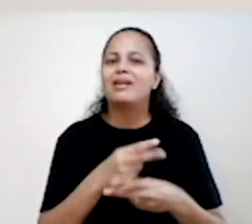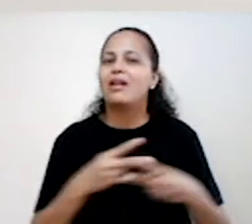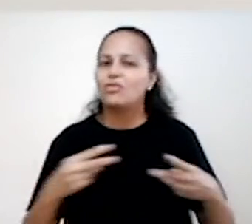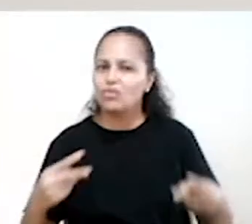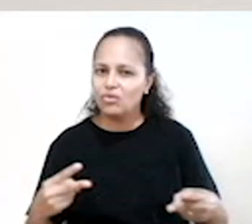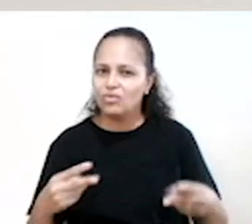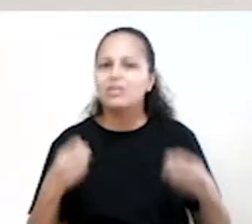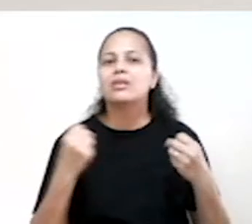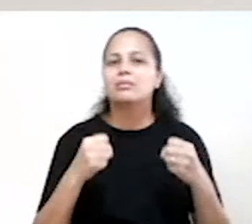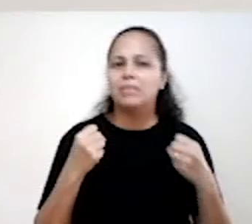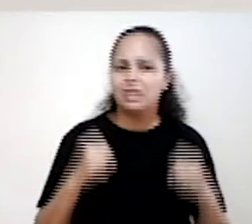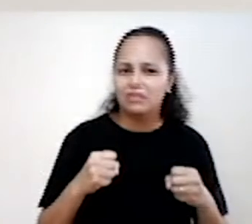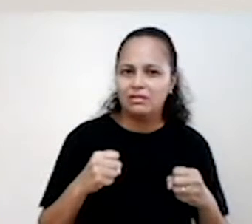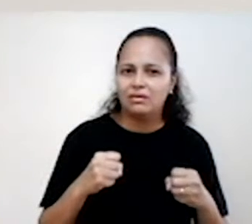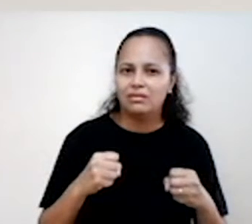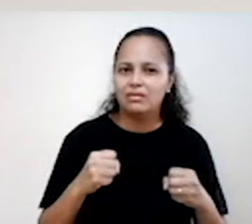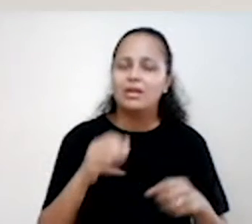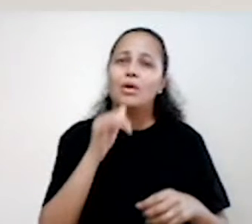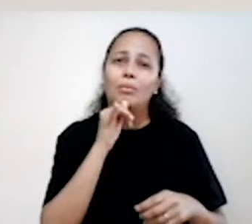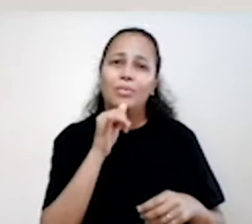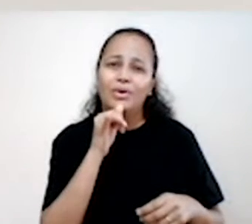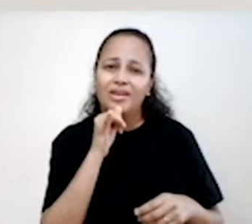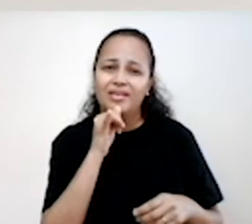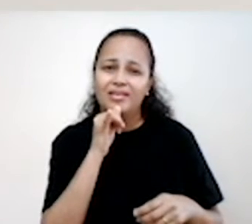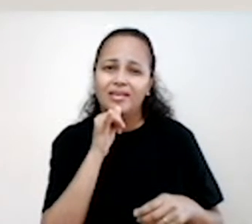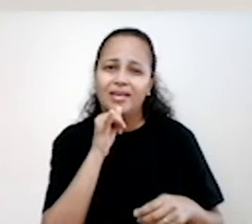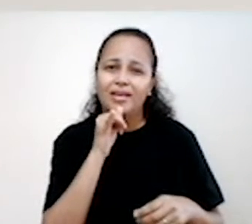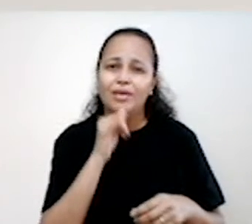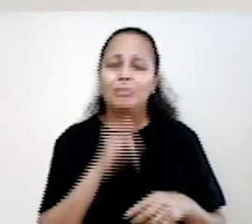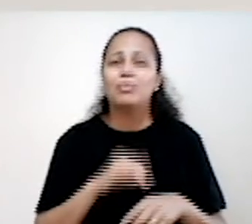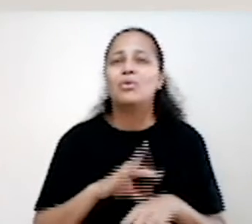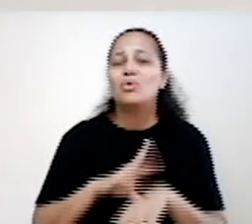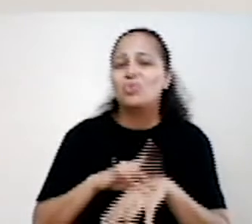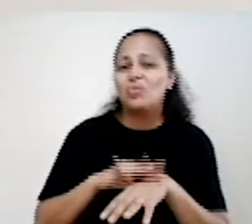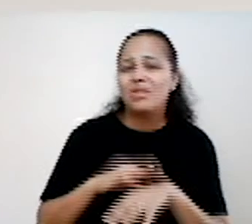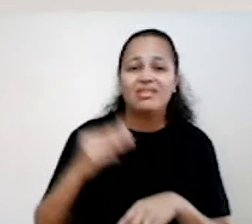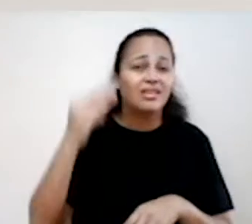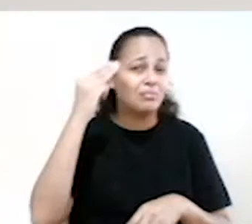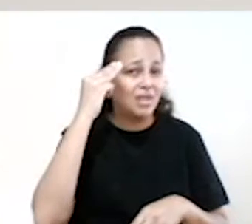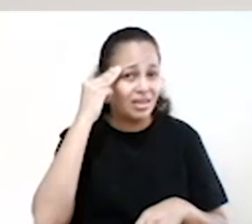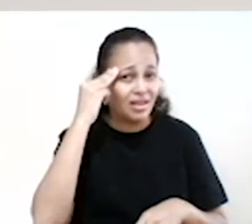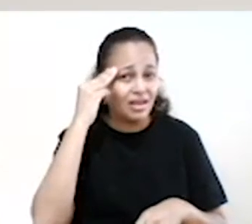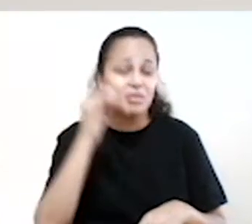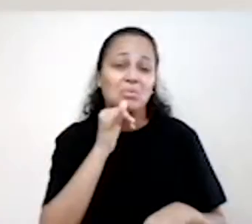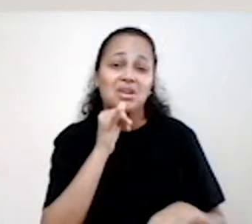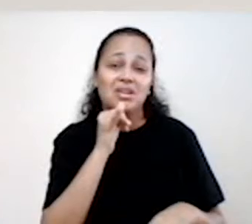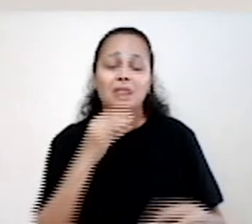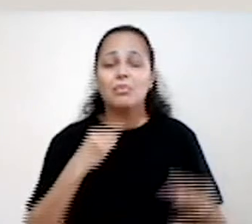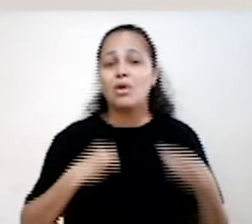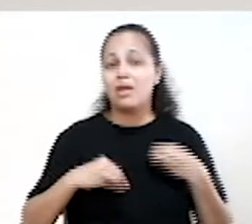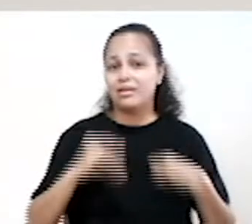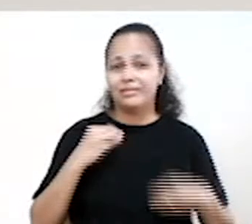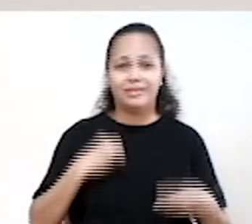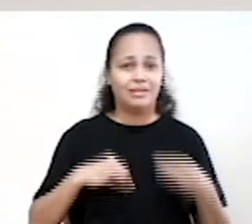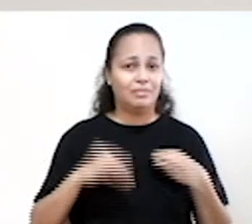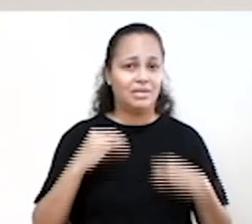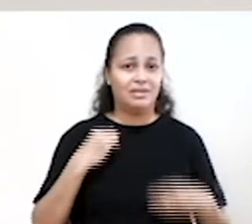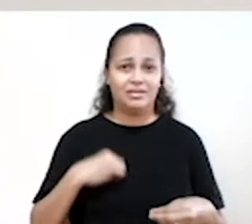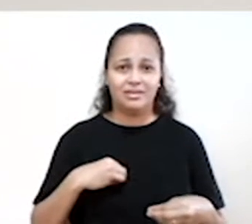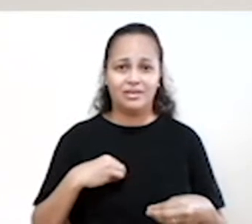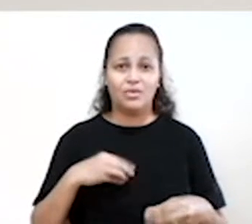também pode ocasionar doenças mentais e condições mais graves como a própria depressão, como eu disse anteriormente. As